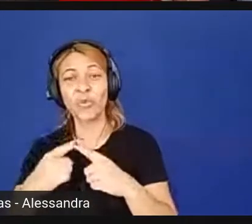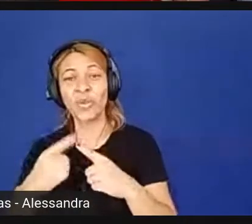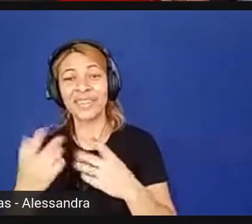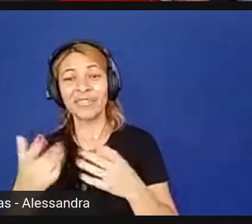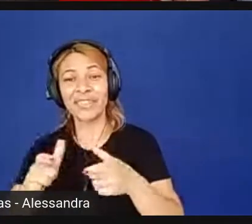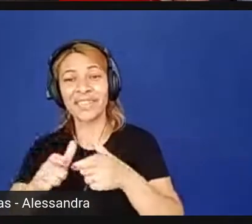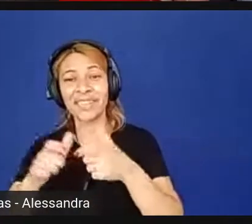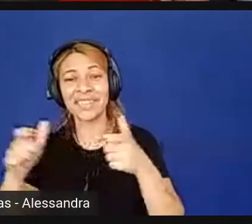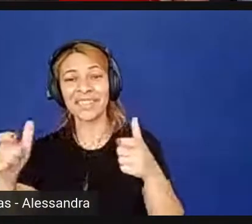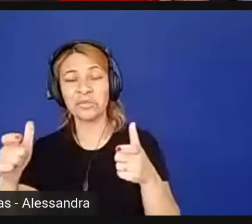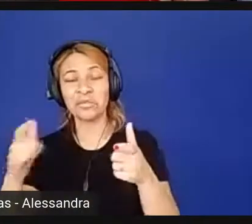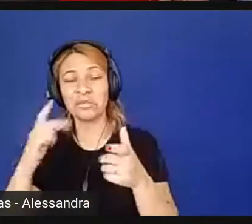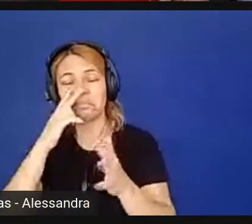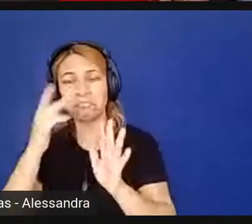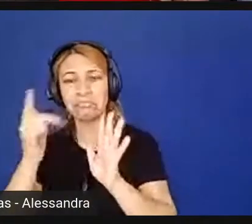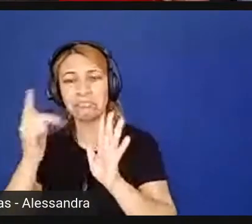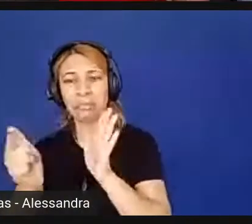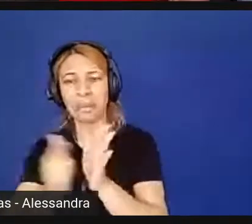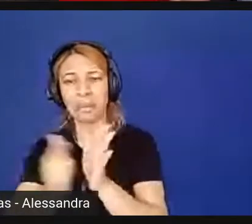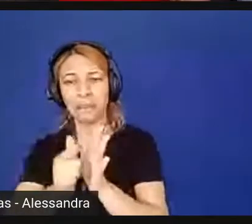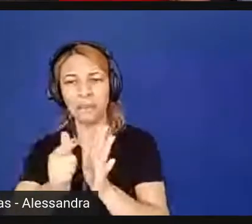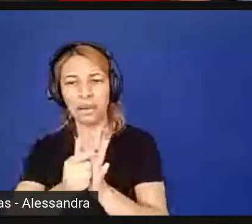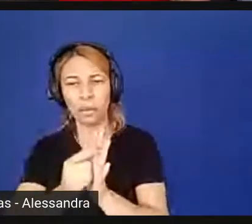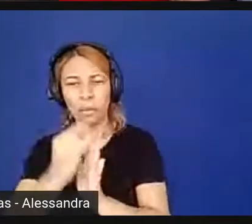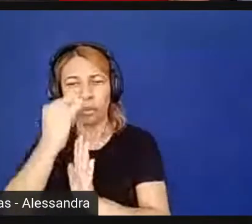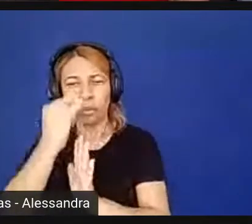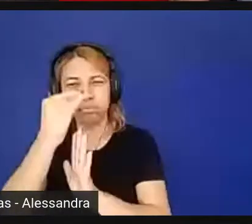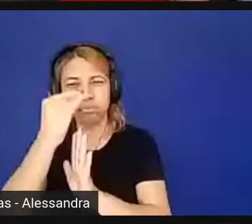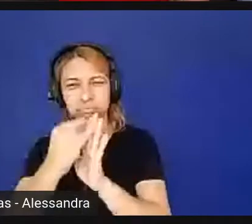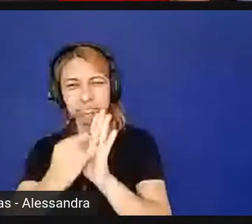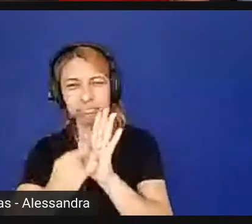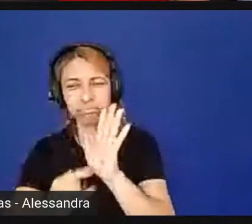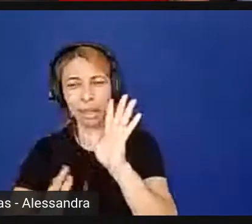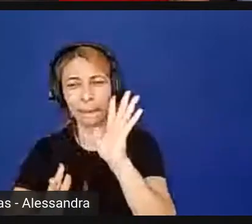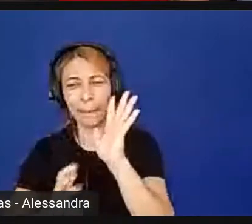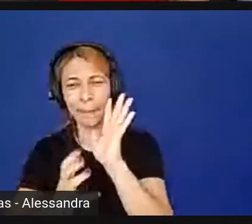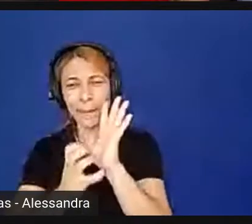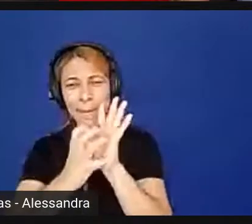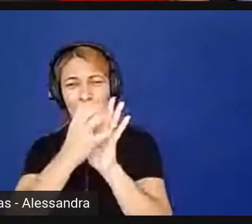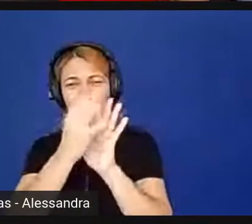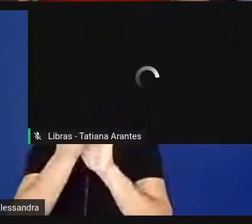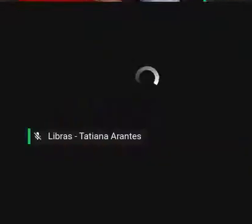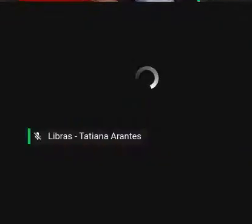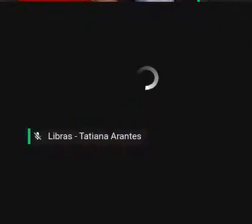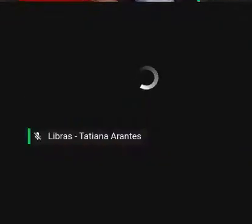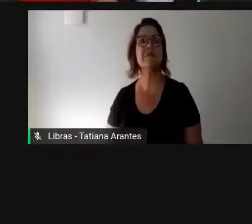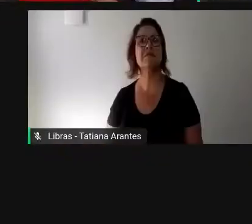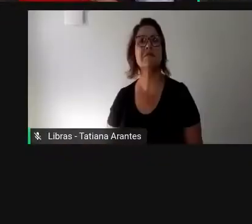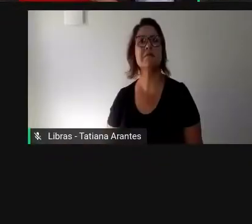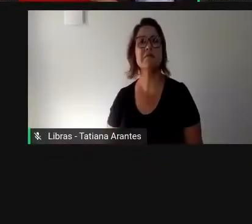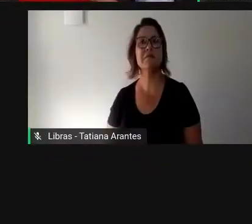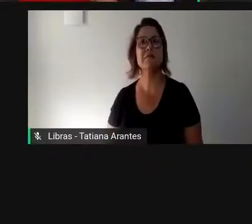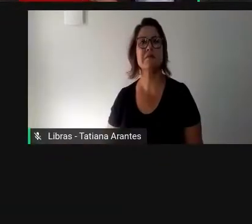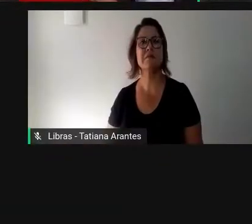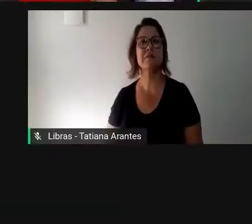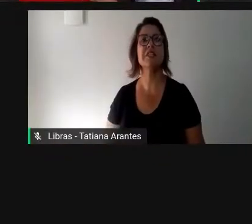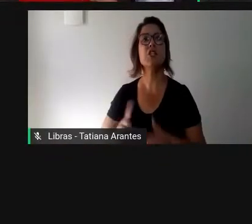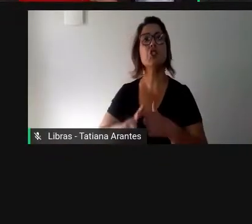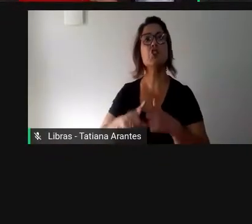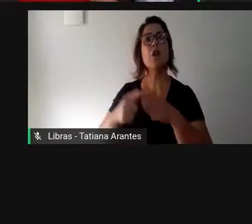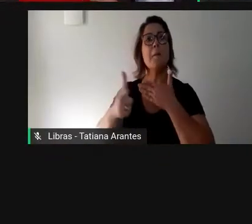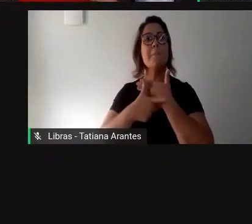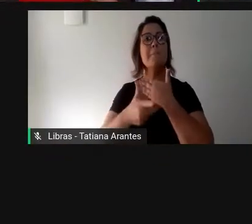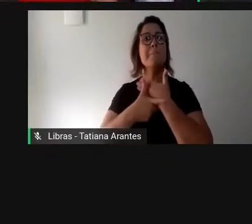de papel. Você ter aquelas estruturas burocráticas e onerosas, mas não saber por quê. É só preenchimento de papel sem resultado